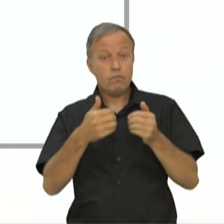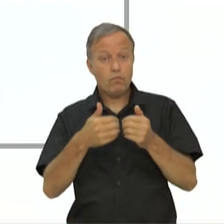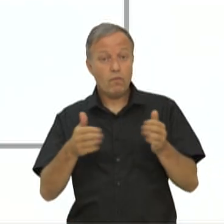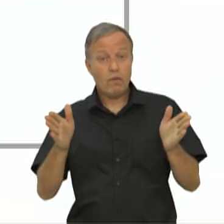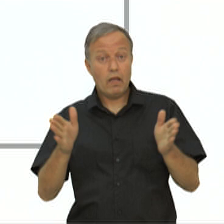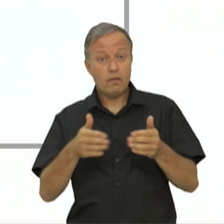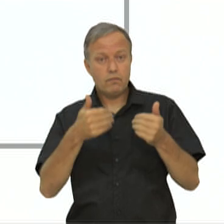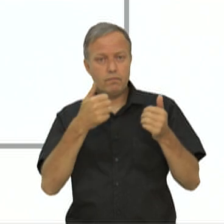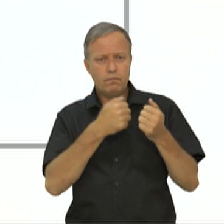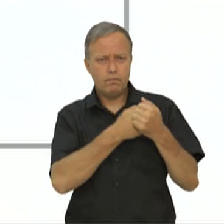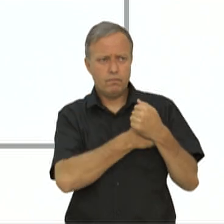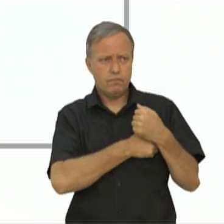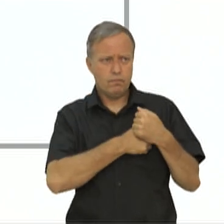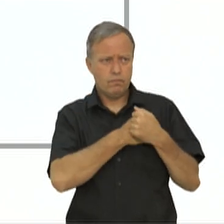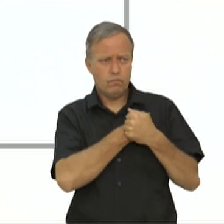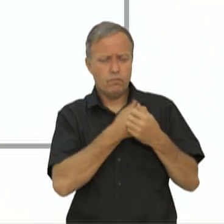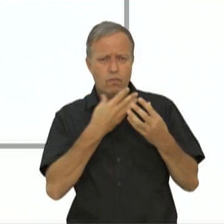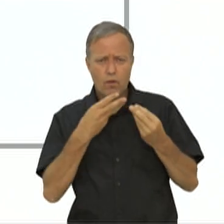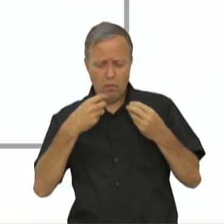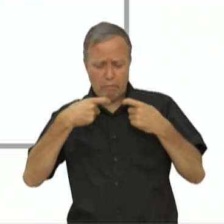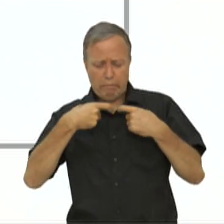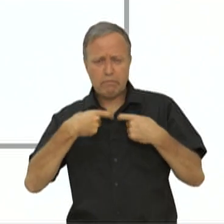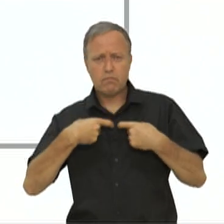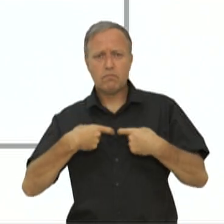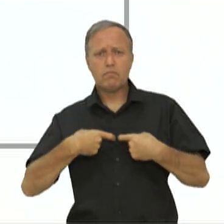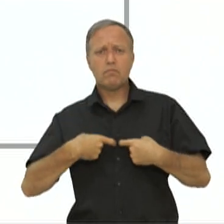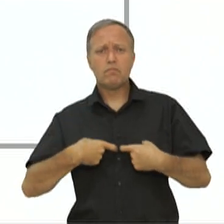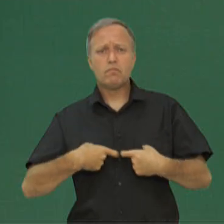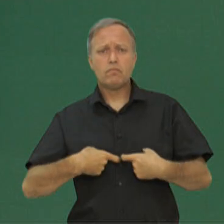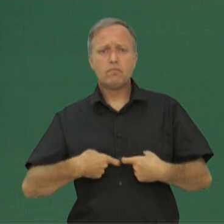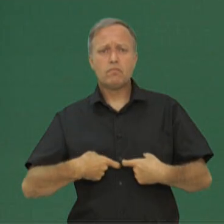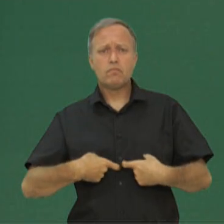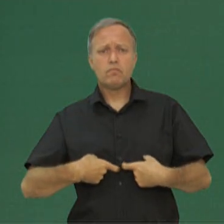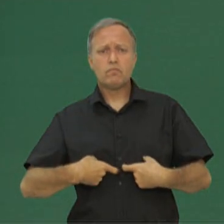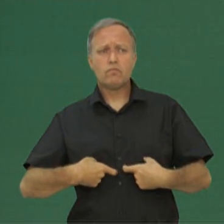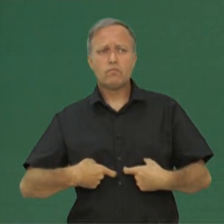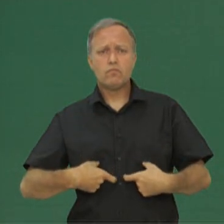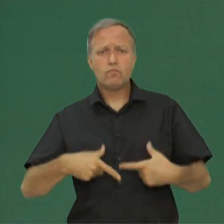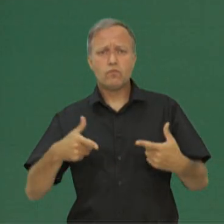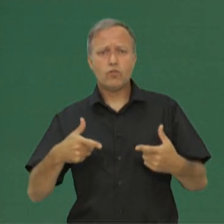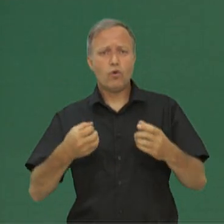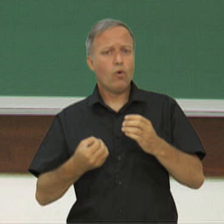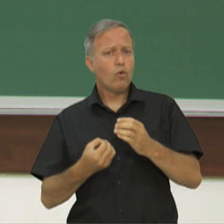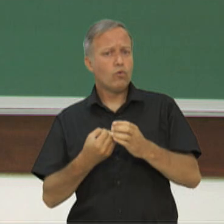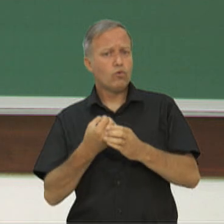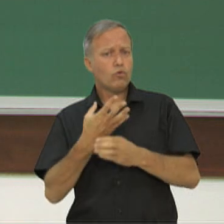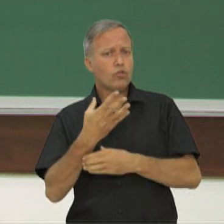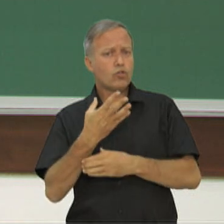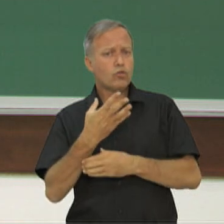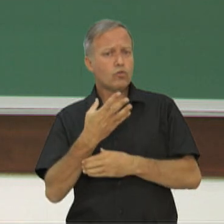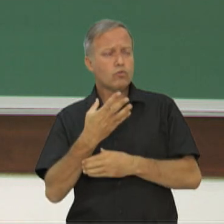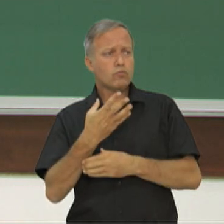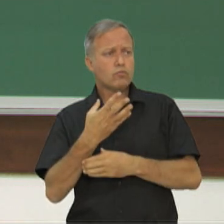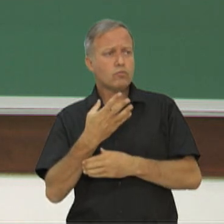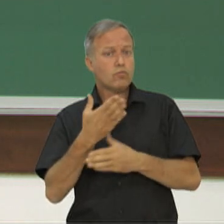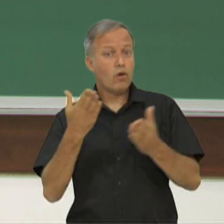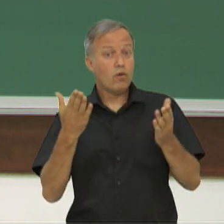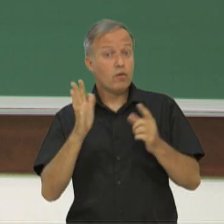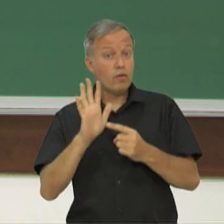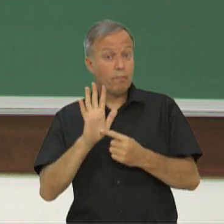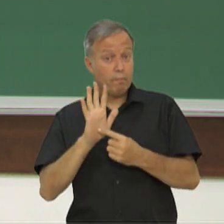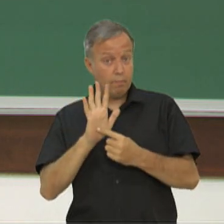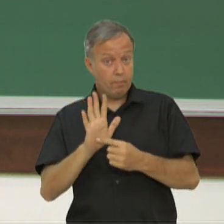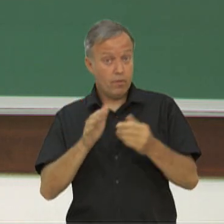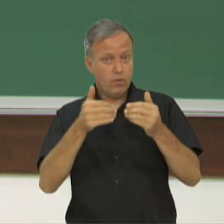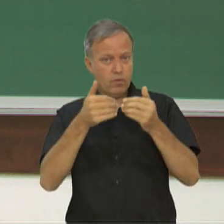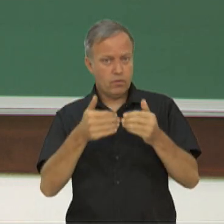muito da estética do balé clássico que conhecemos hoje, surgiu neste período. Então, olha só. Hoje a gente vai em apresentações de